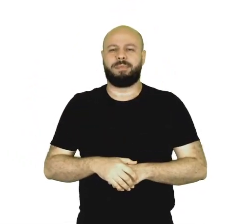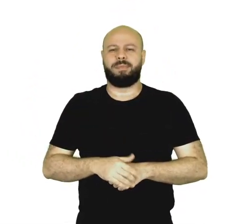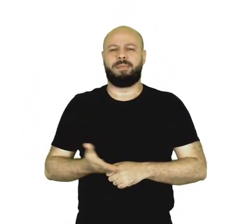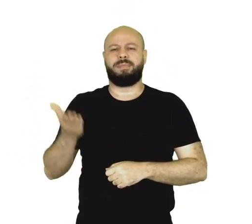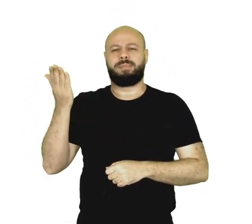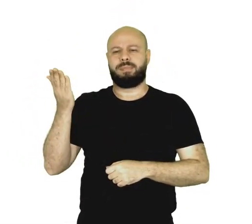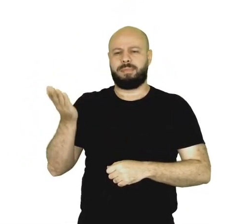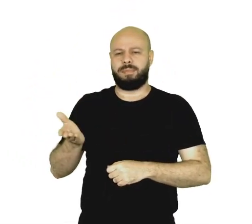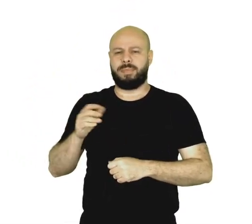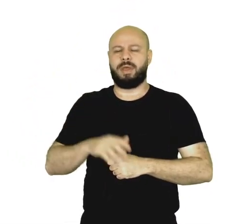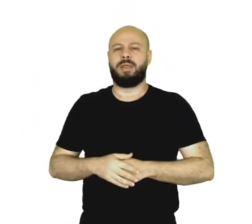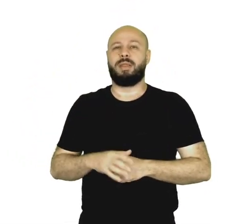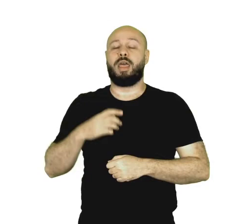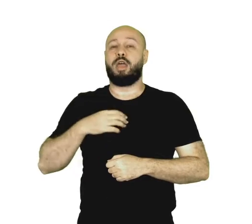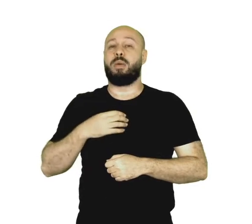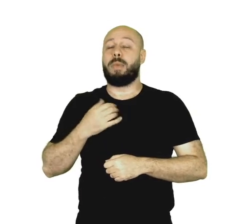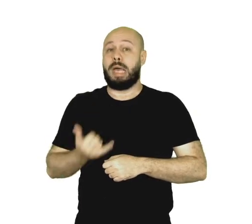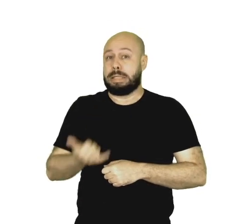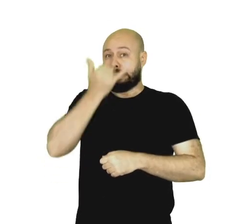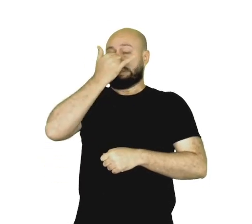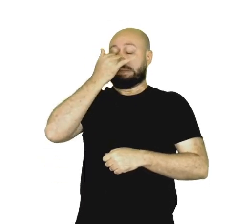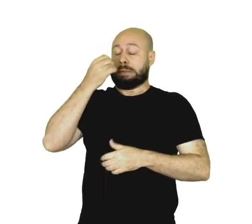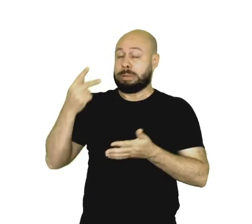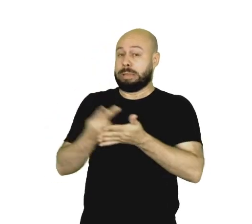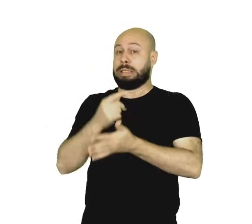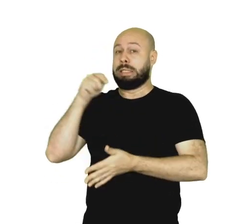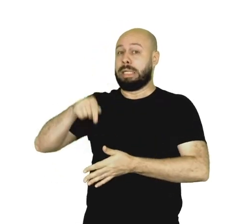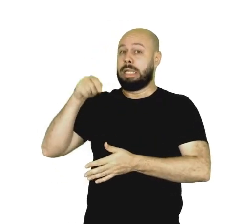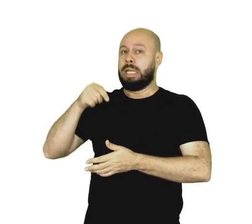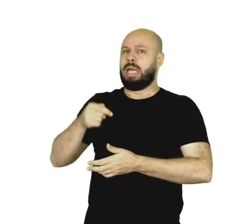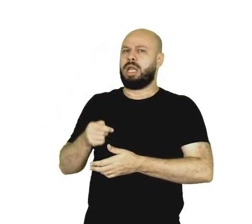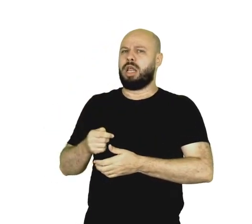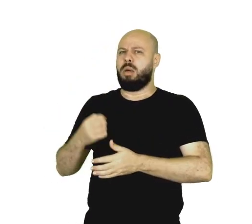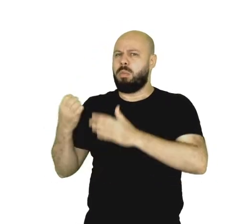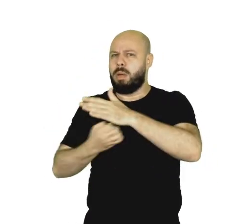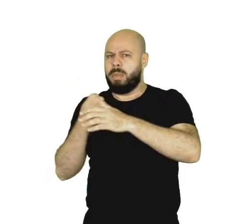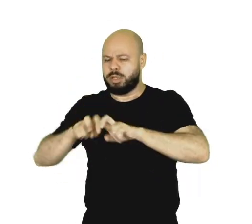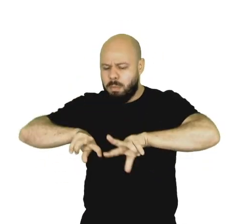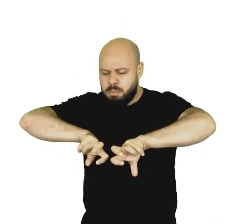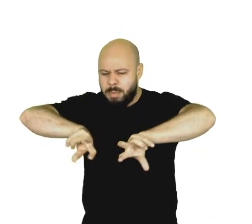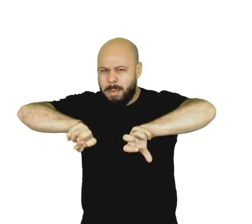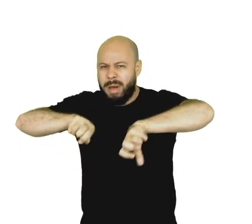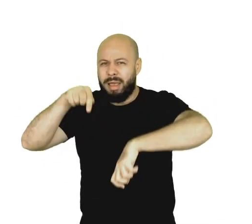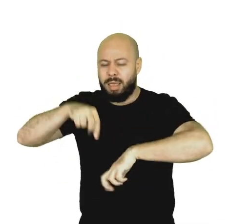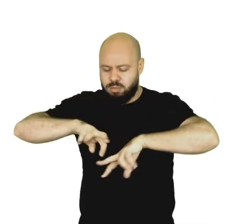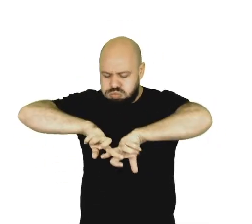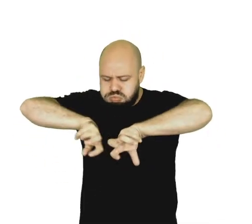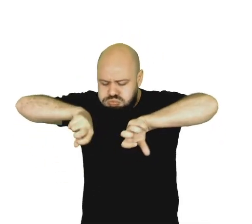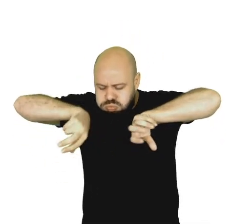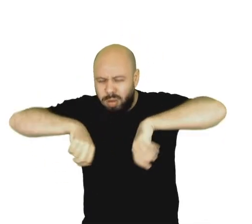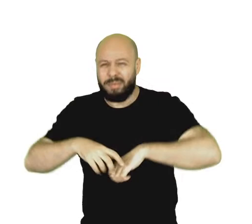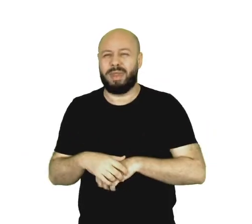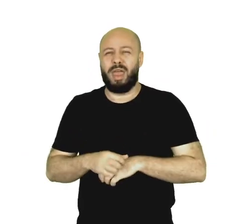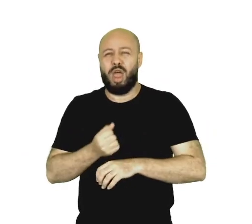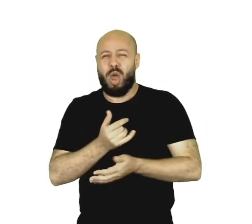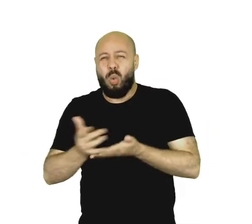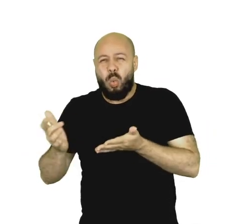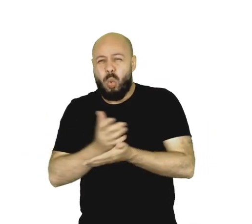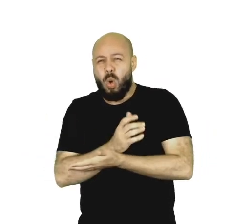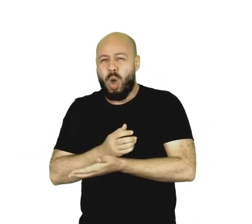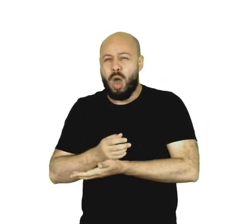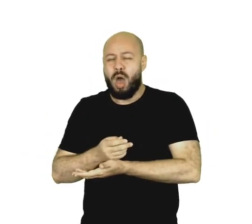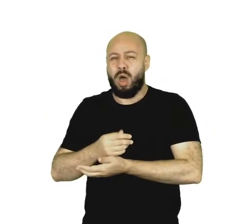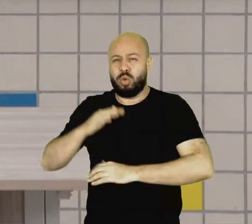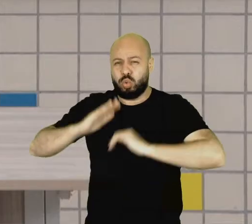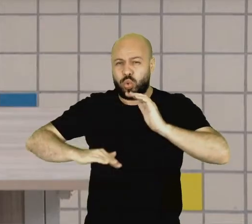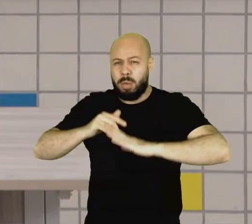exatamente um acidente que aconteceu na mineradora do Chile, onde vários mineradores ficaram presos